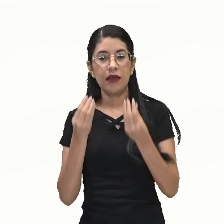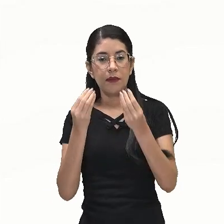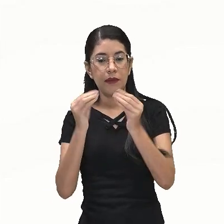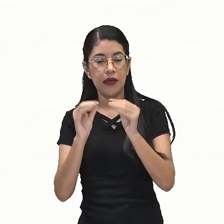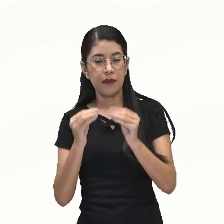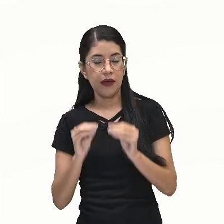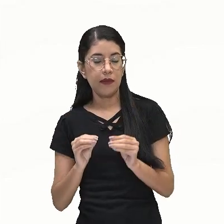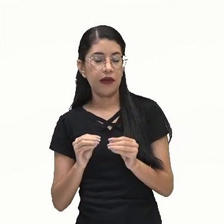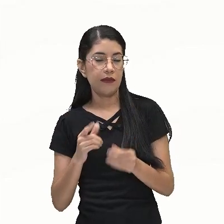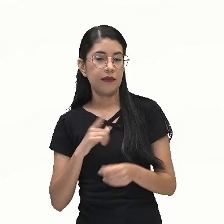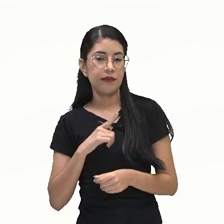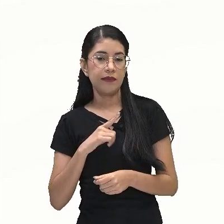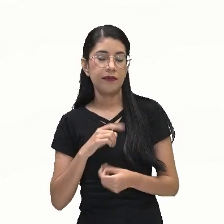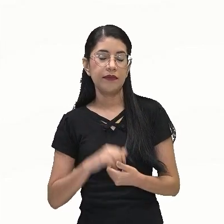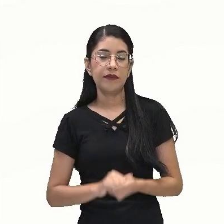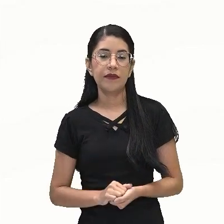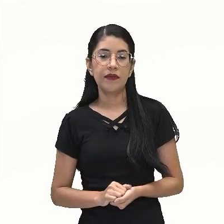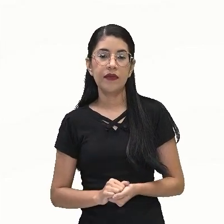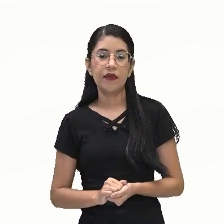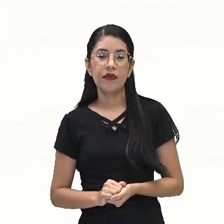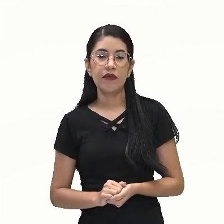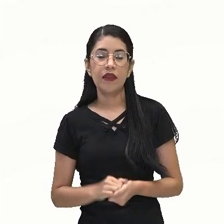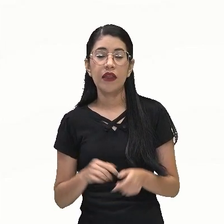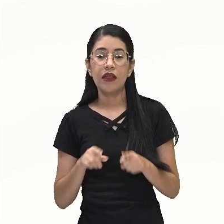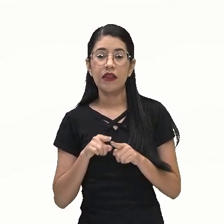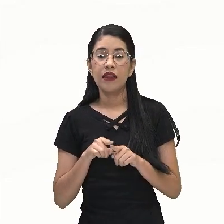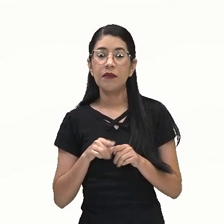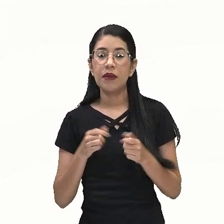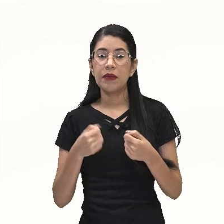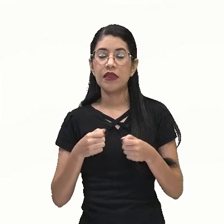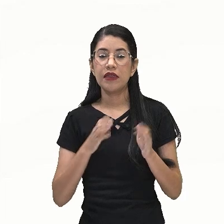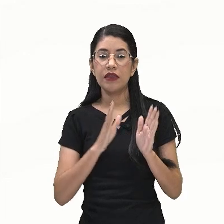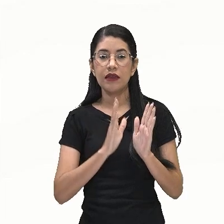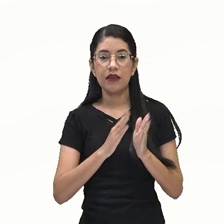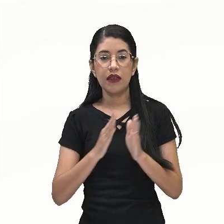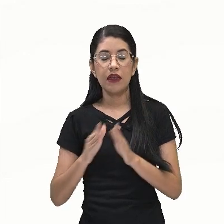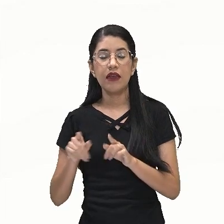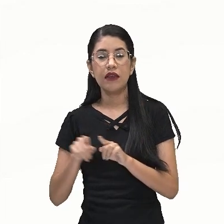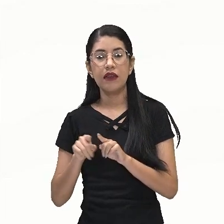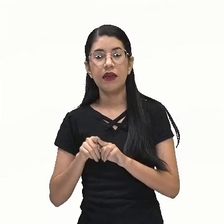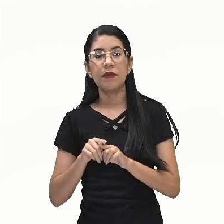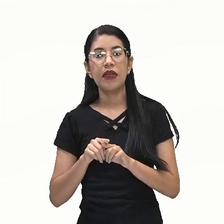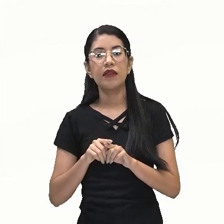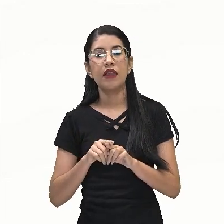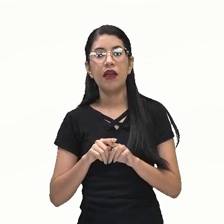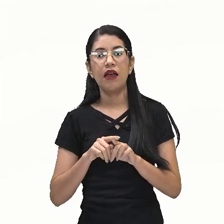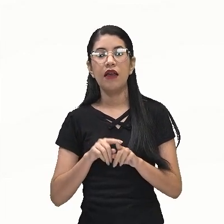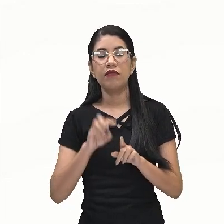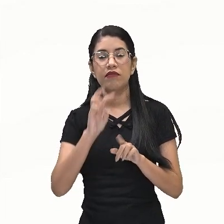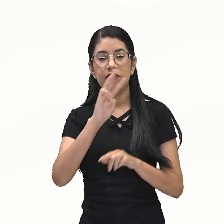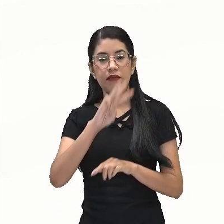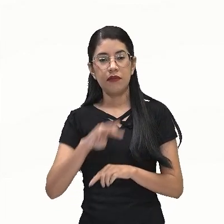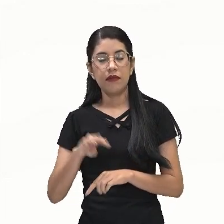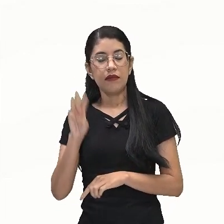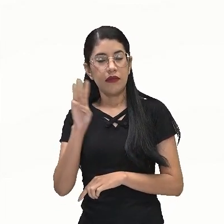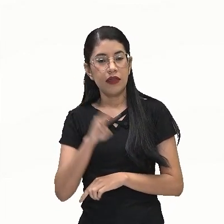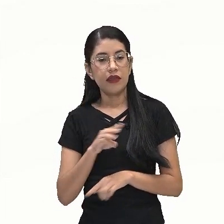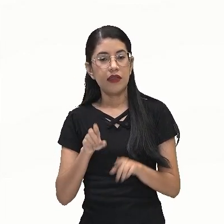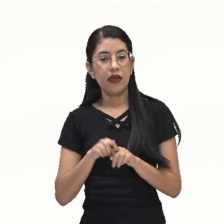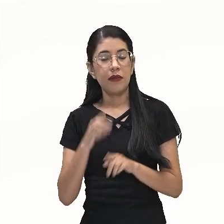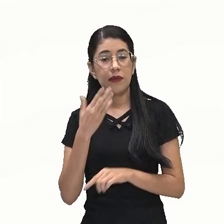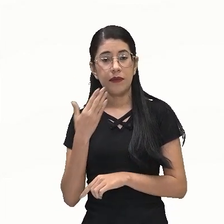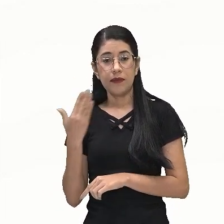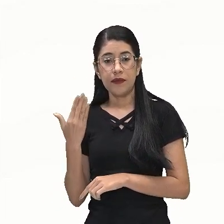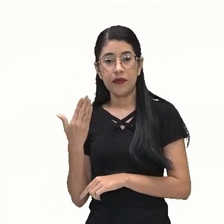E exatamente, né, na minha matriz, ó, ele vai estar aparecendo aqui, ó. Olha ali o